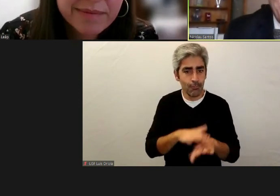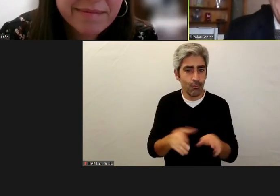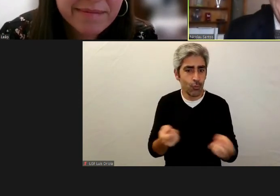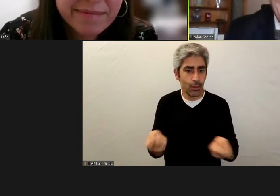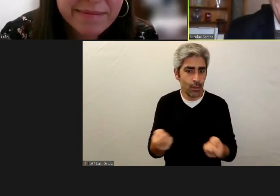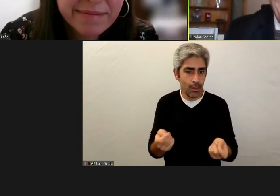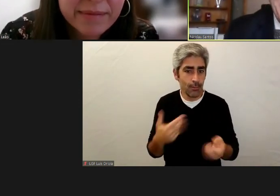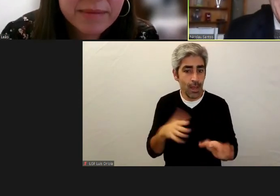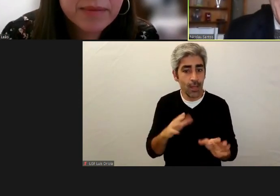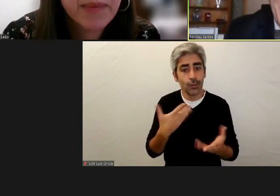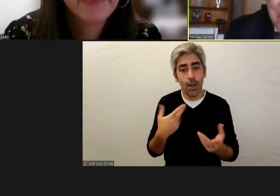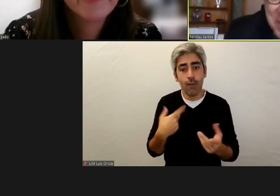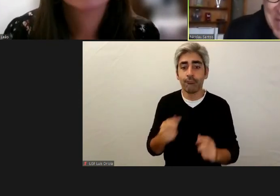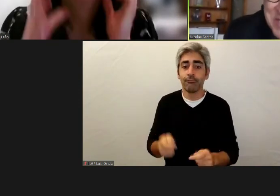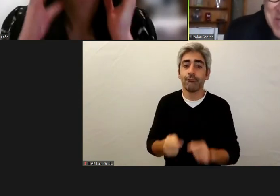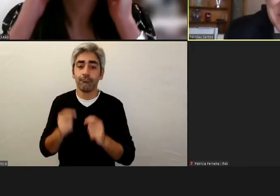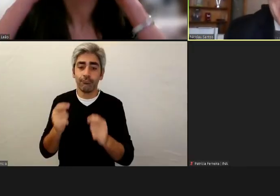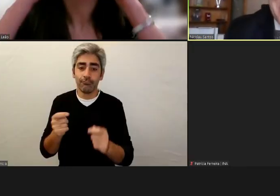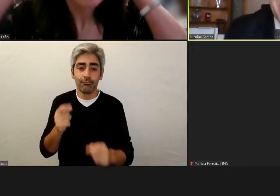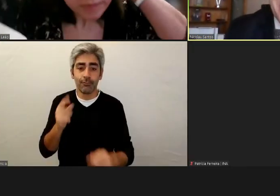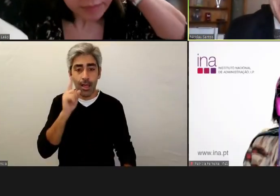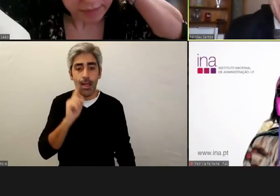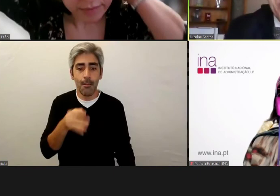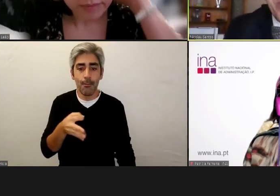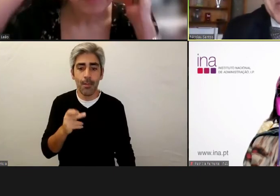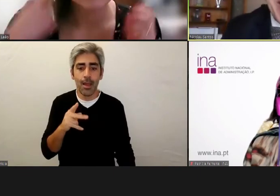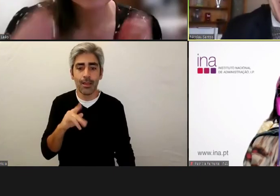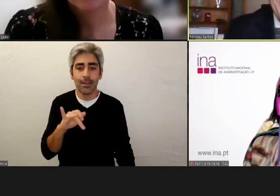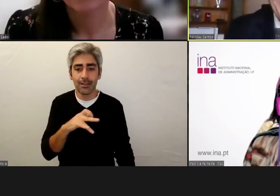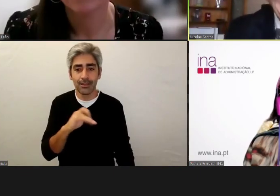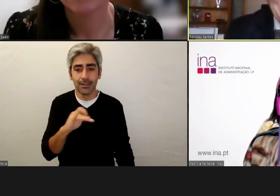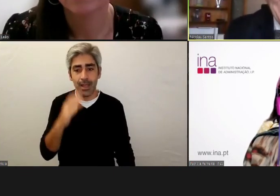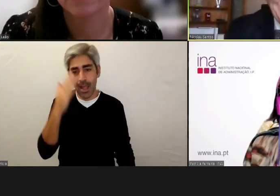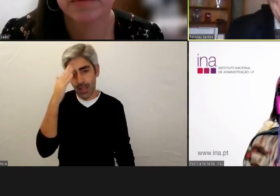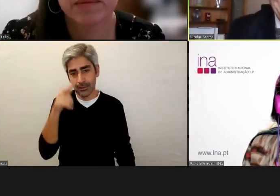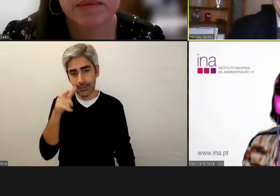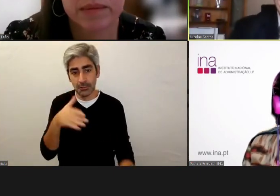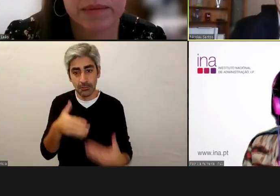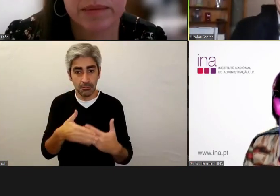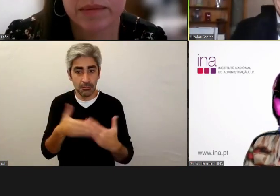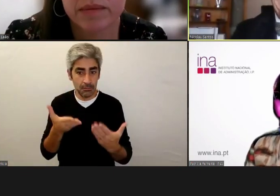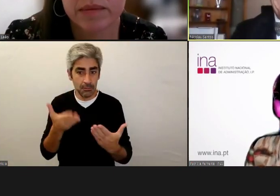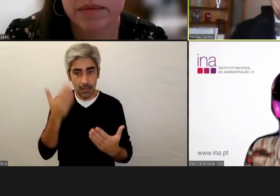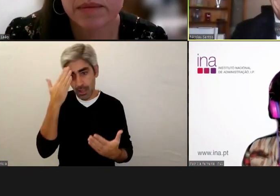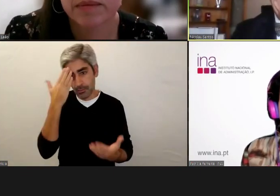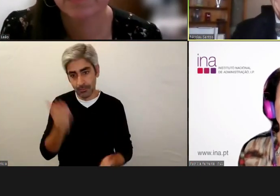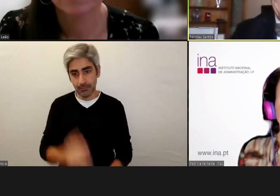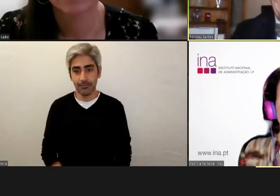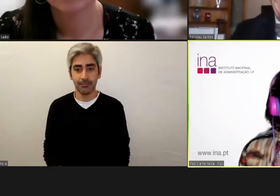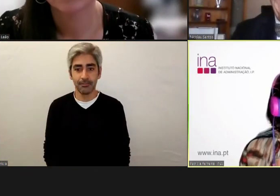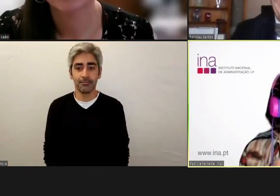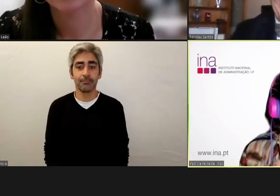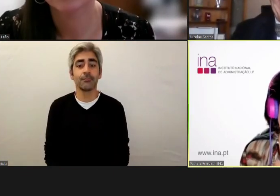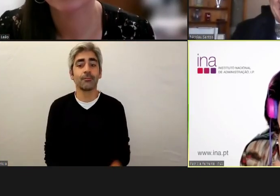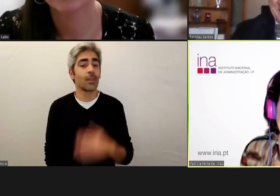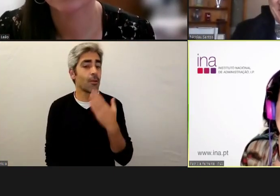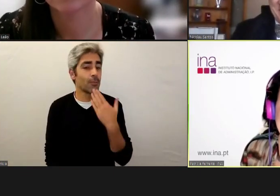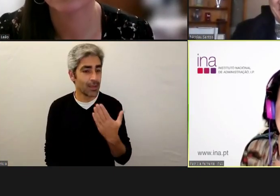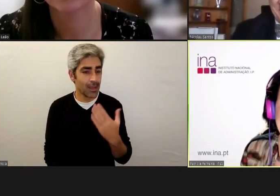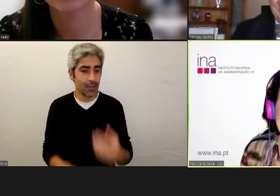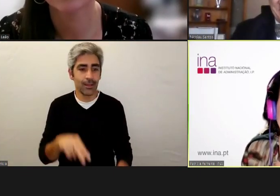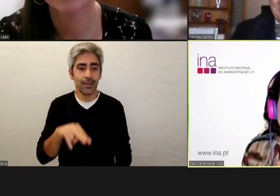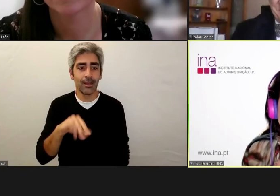mas vou dar a palavra à Patrícia, que suponho que será ela a encerrar a sessão. Muito obrigada,